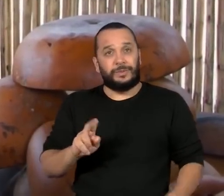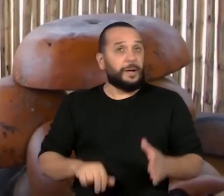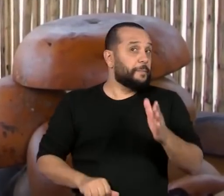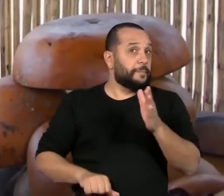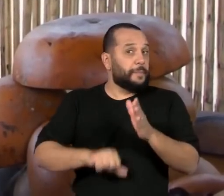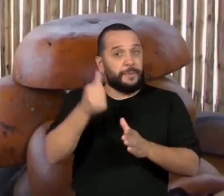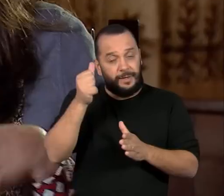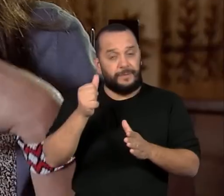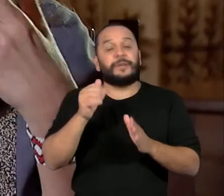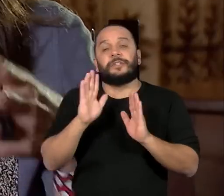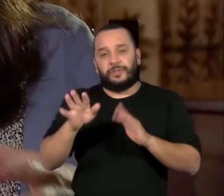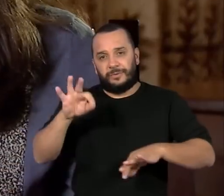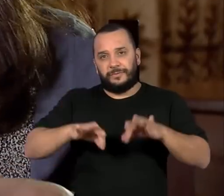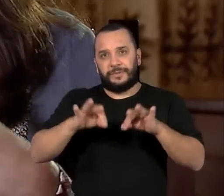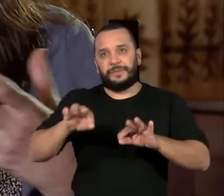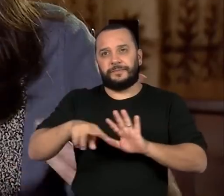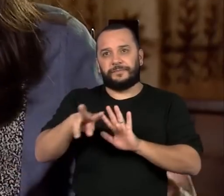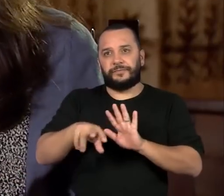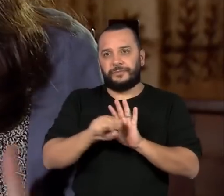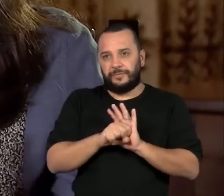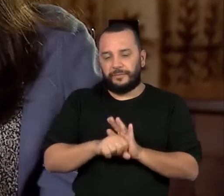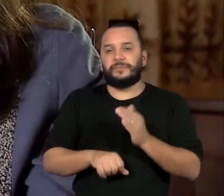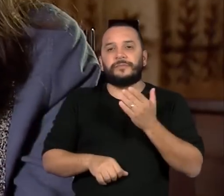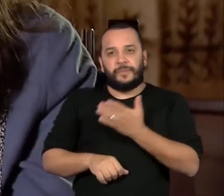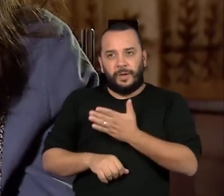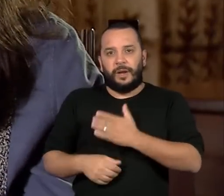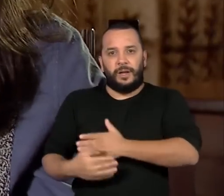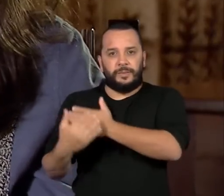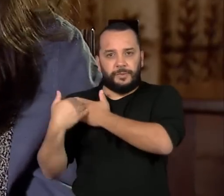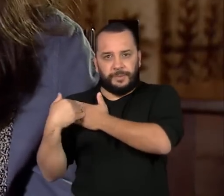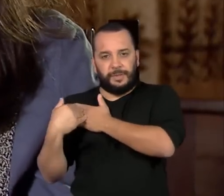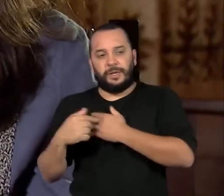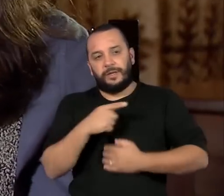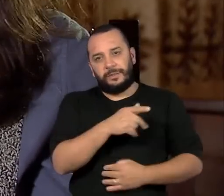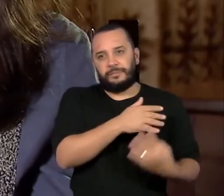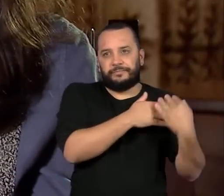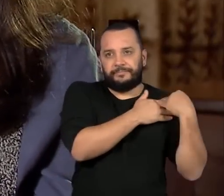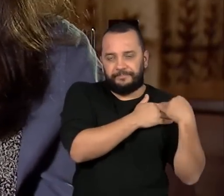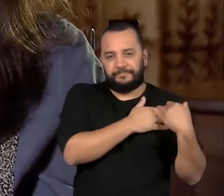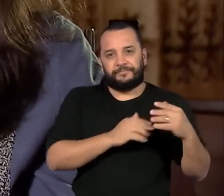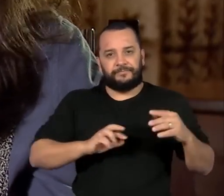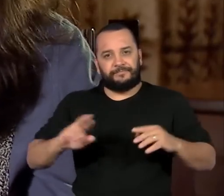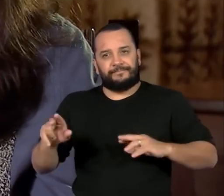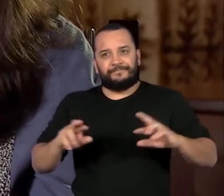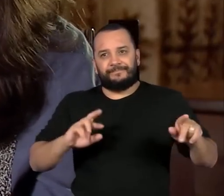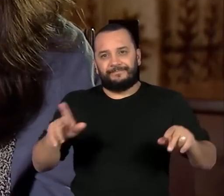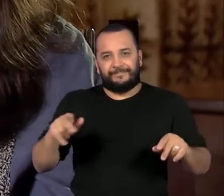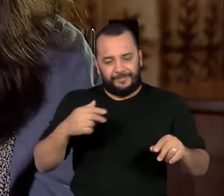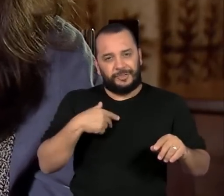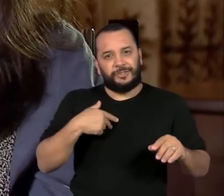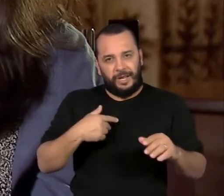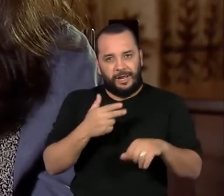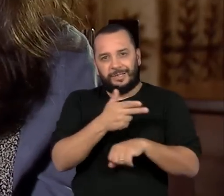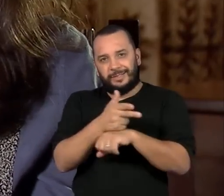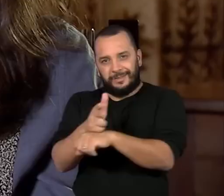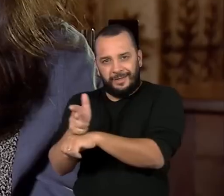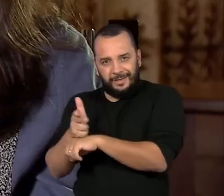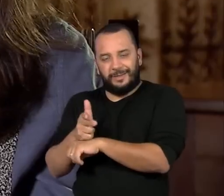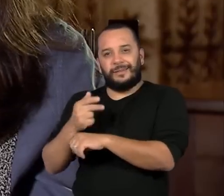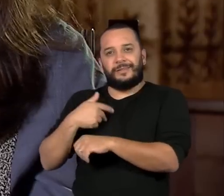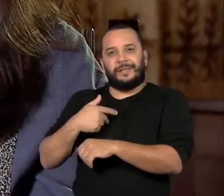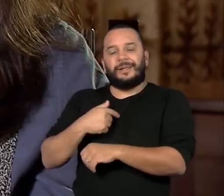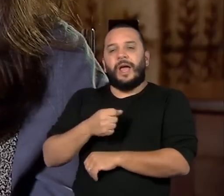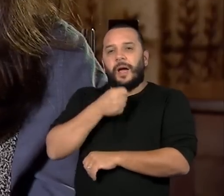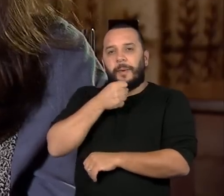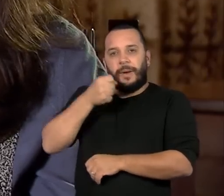oficina audiovisual. Cada uma assumiu um papel ali dentro da criação do curta-metragem que saiu